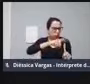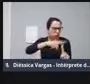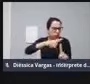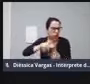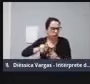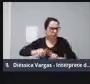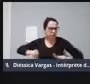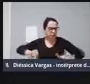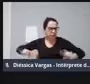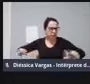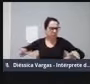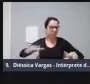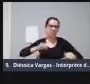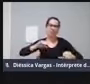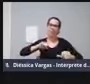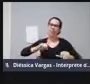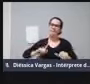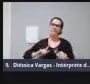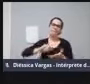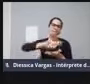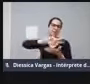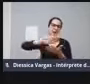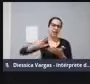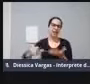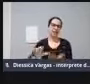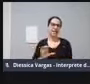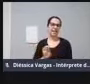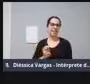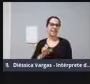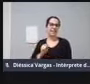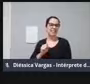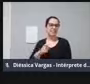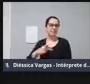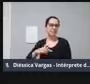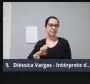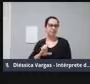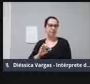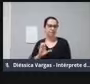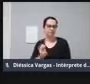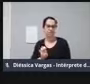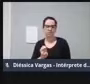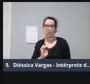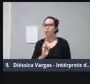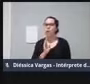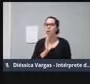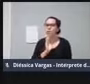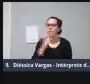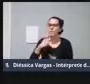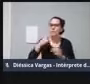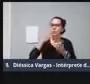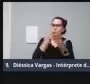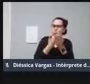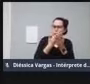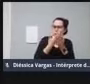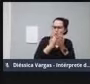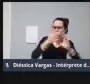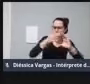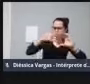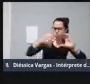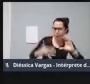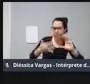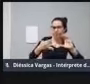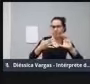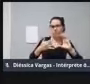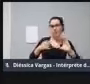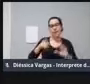ainda muitas espécies de insetos para serem descritas, são animais que dominam todos os ecossistemas